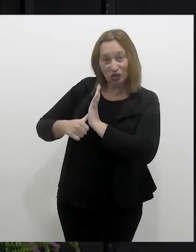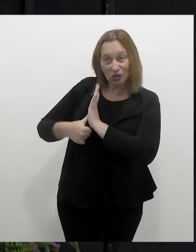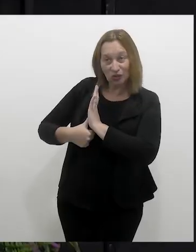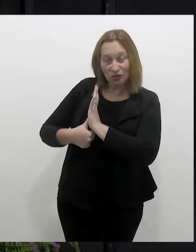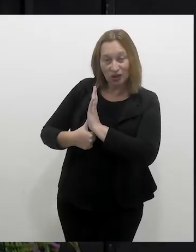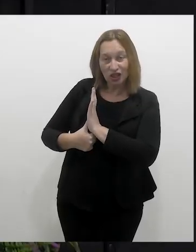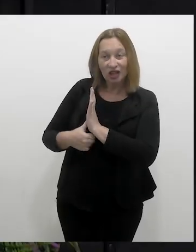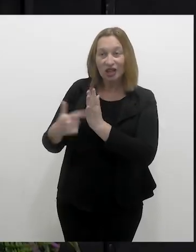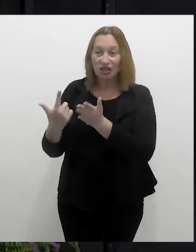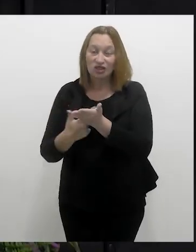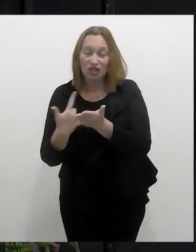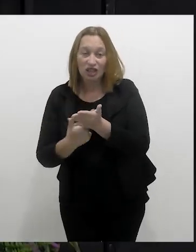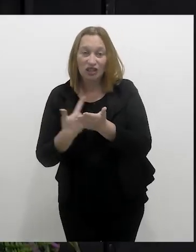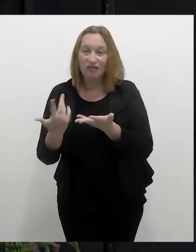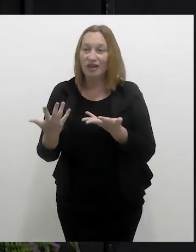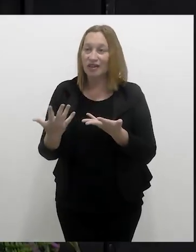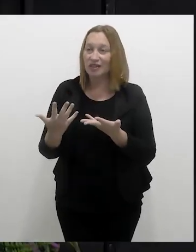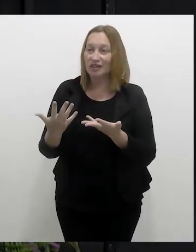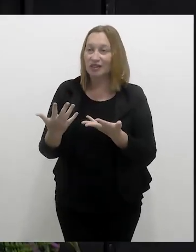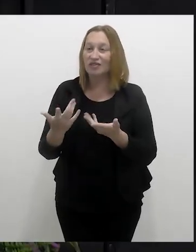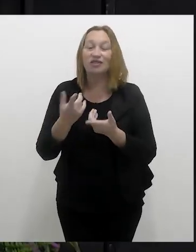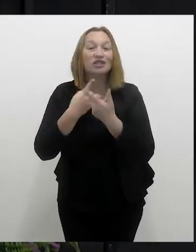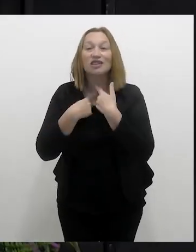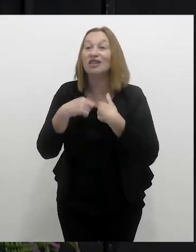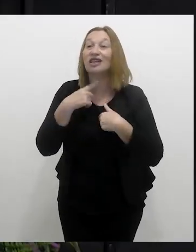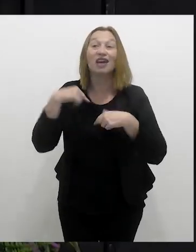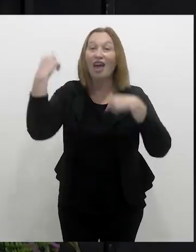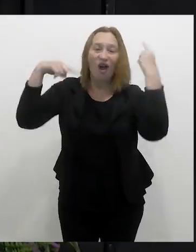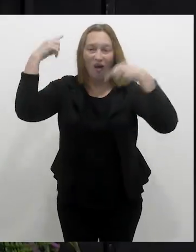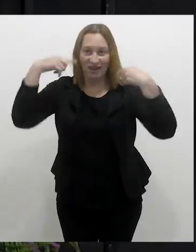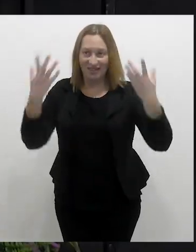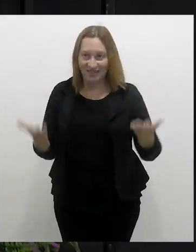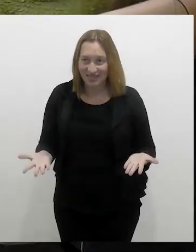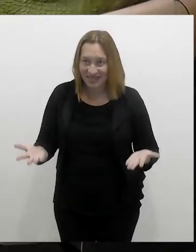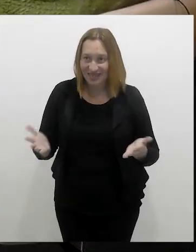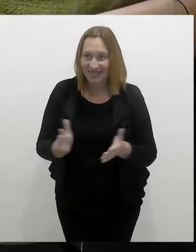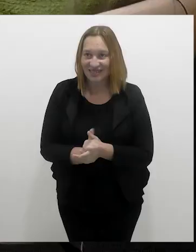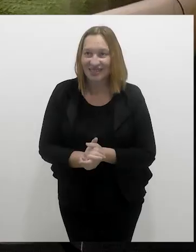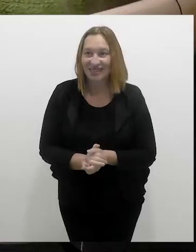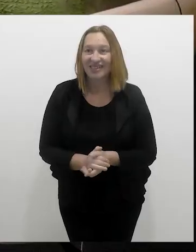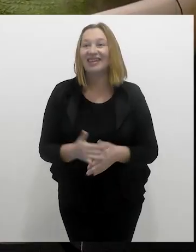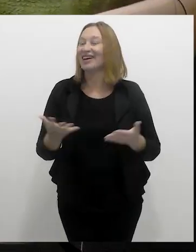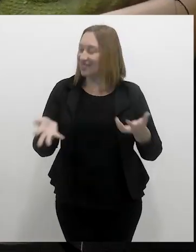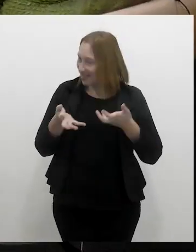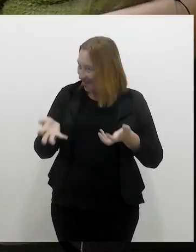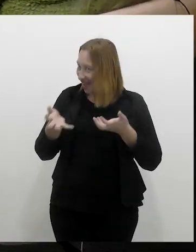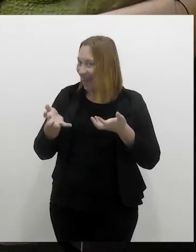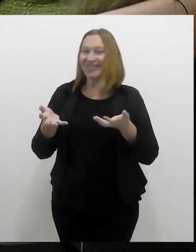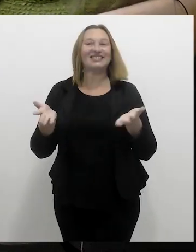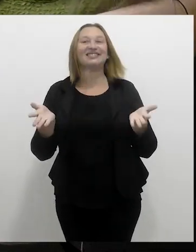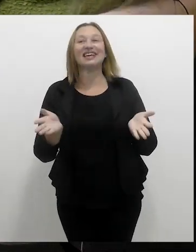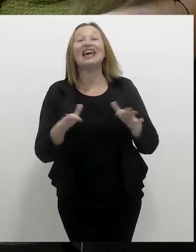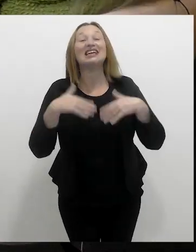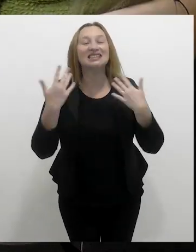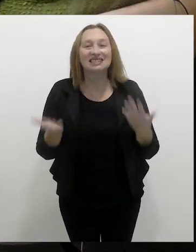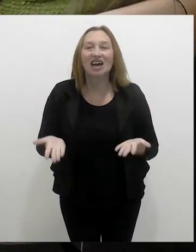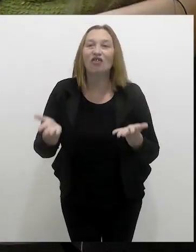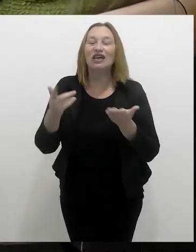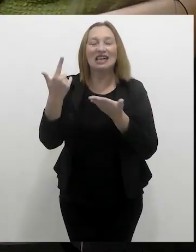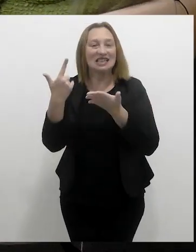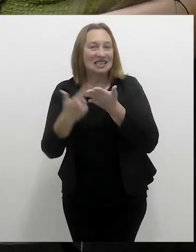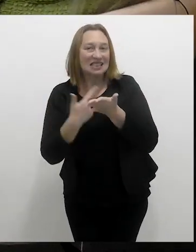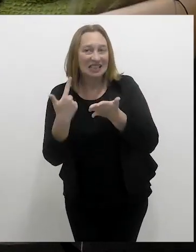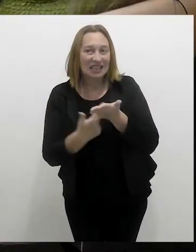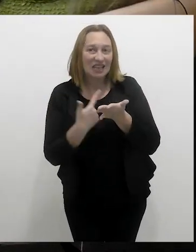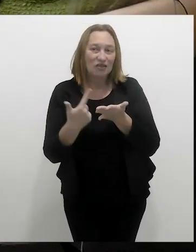de livros e que também fiquem um pouco famintas e loucas. Ai, nossa, é o que eu quero. Então,